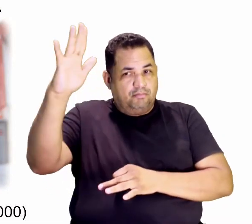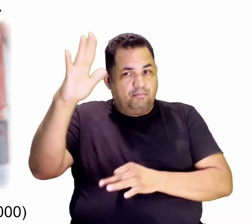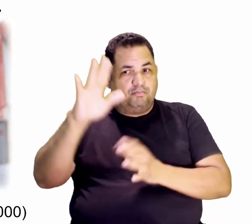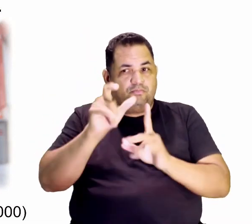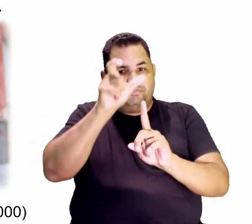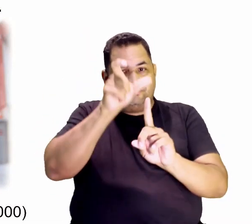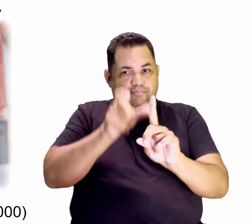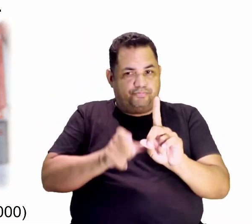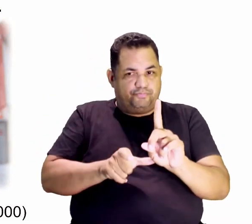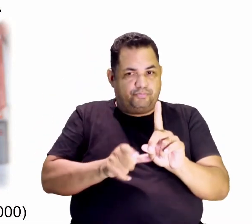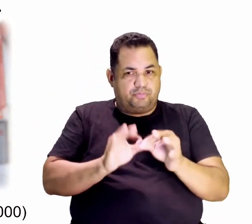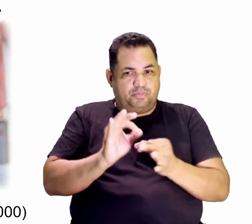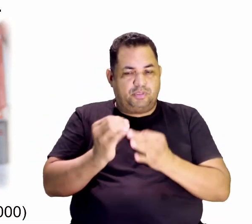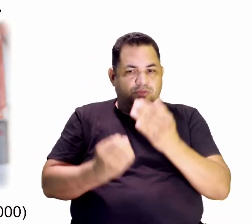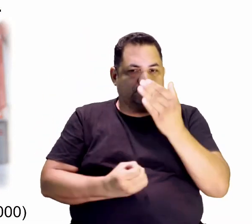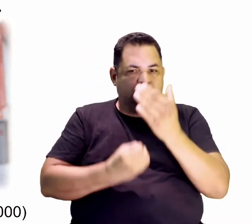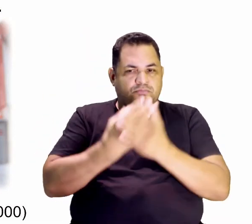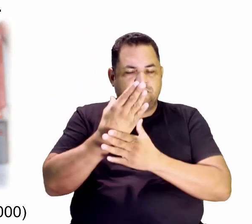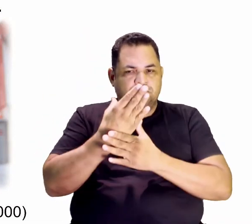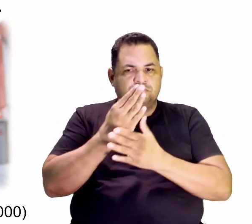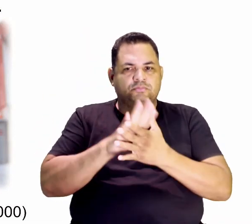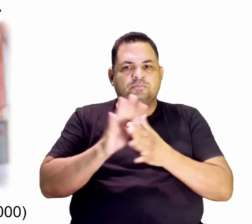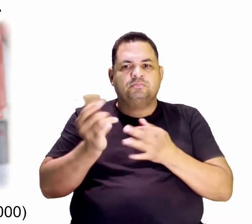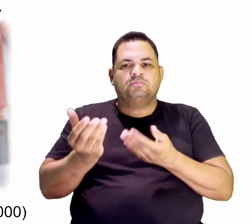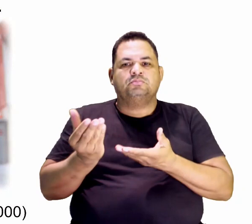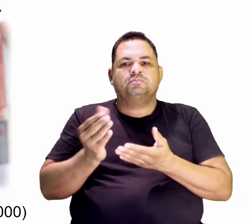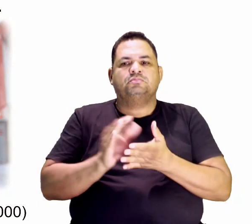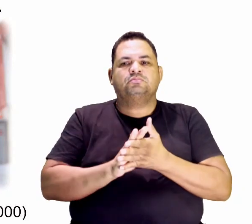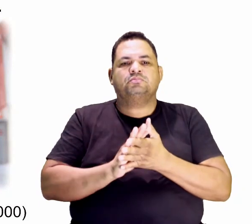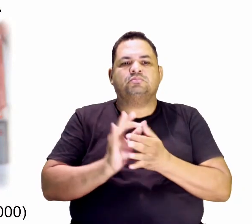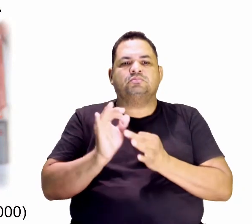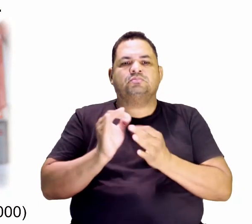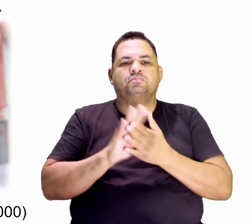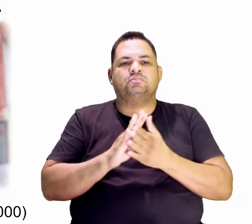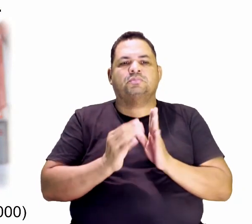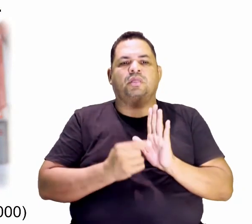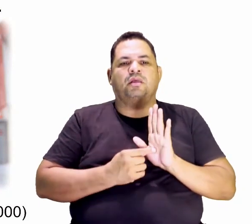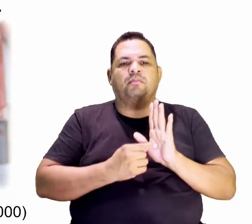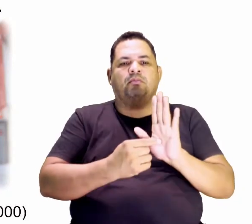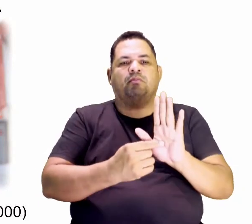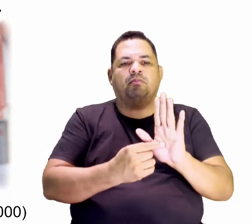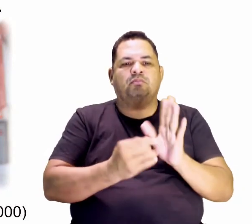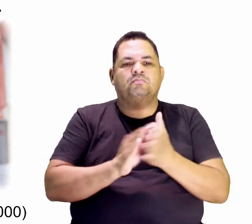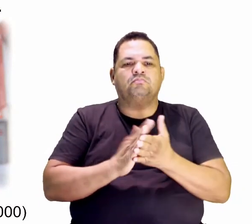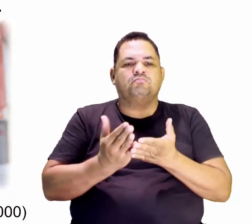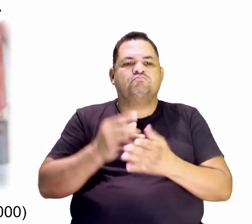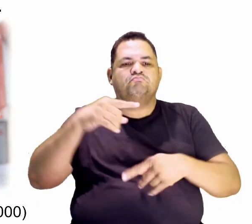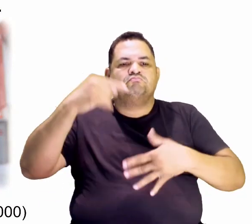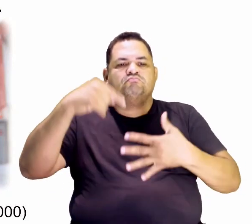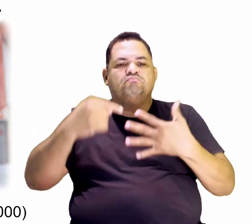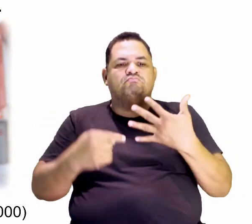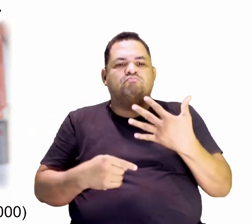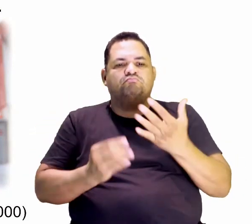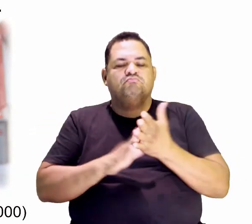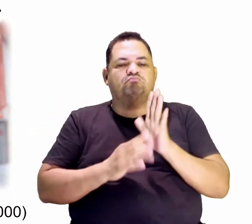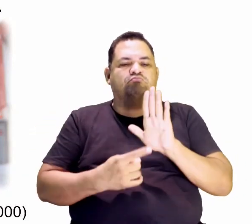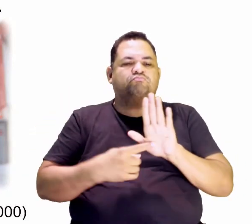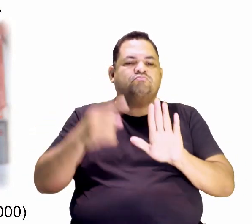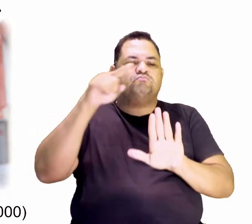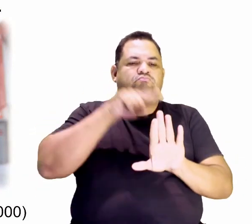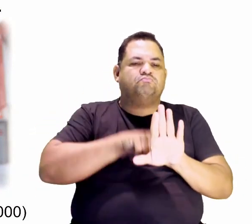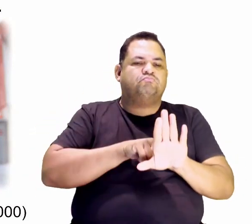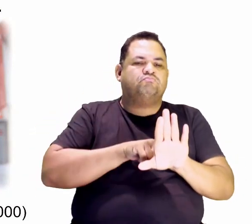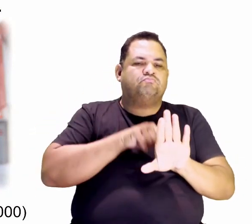essa criação, ela faz o quê? Ela evoca a exposição de determinados elementos de subjetividade